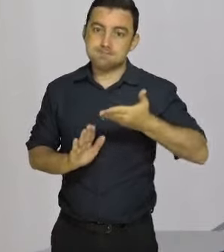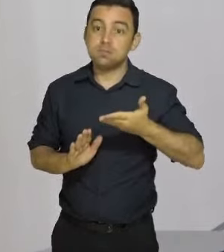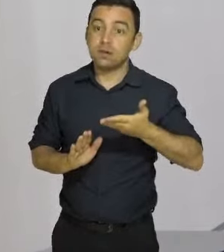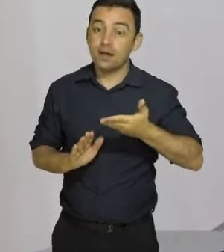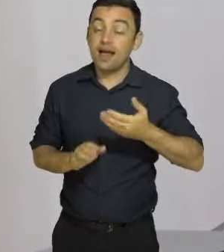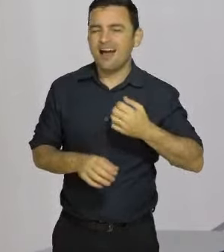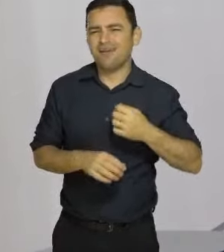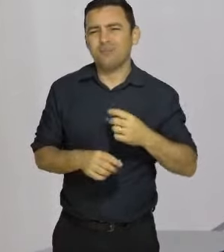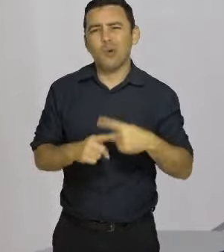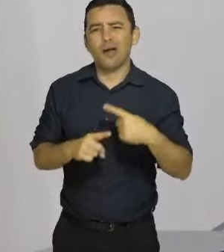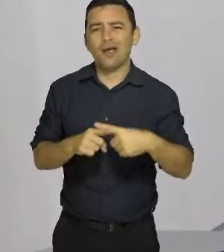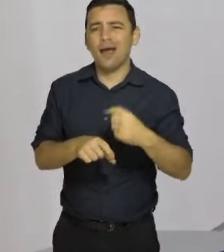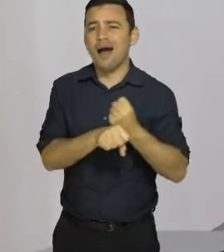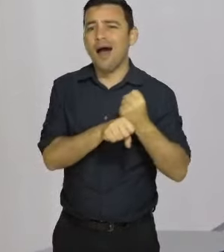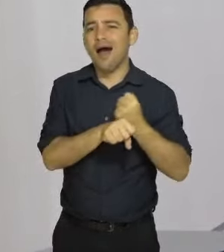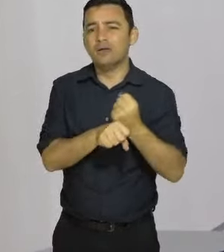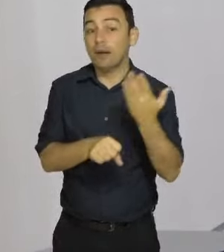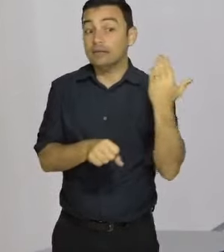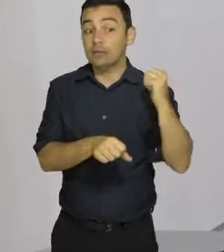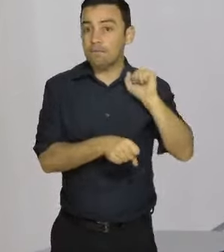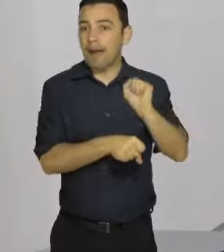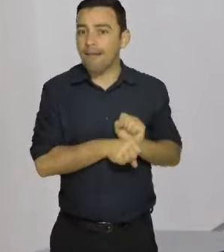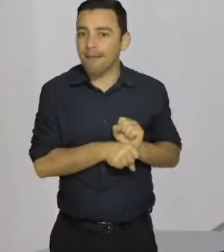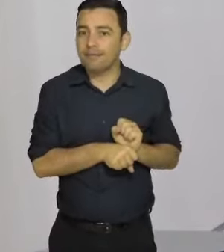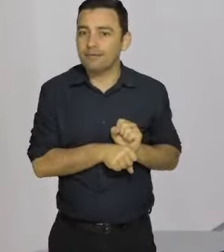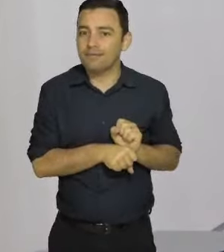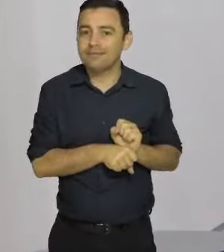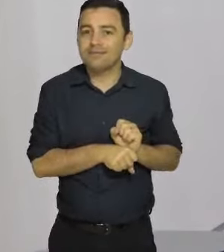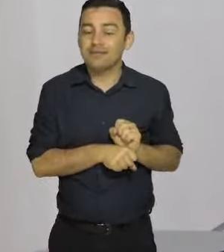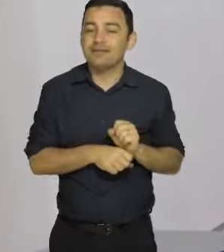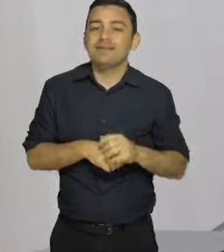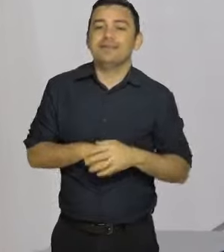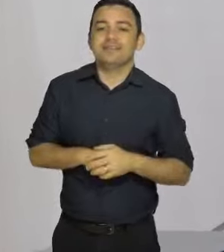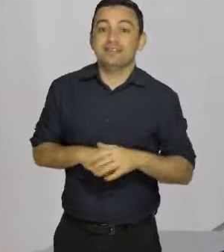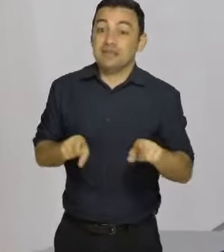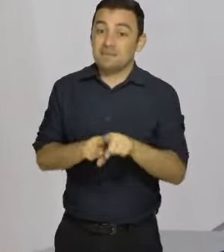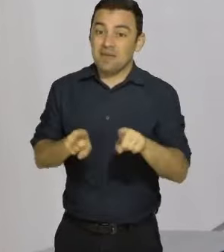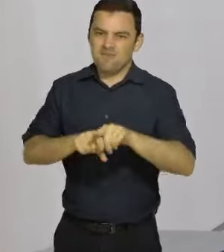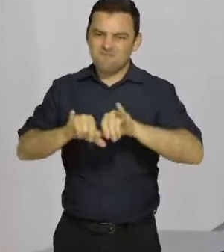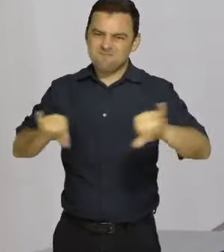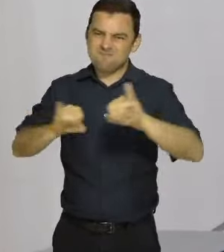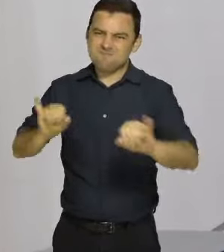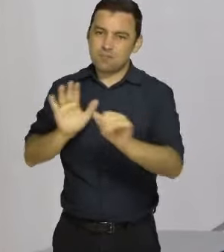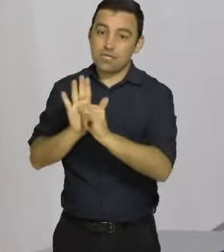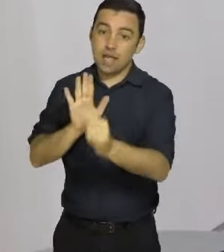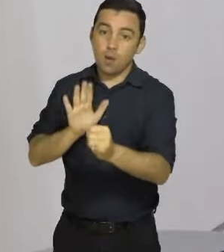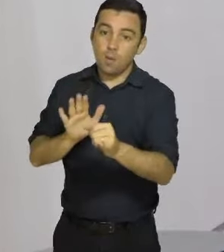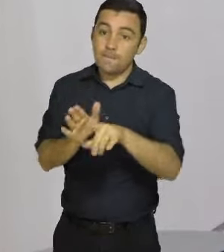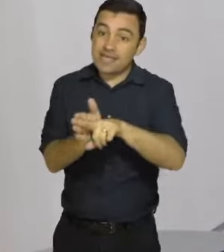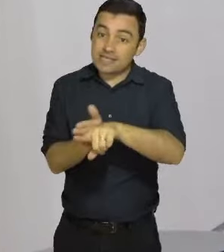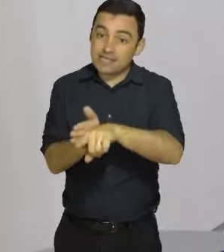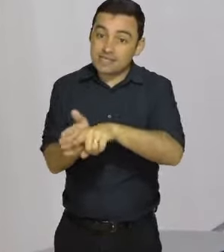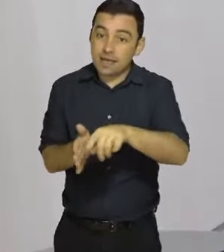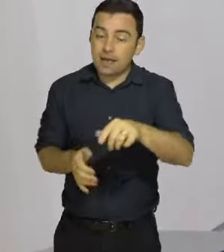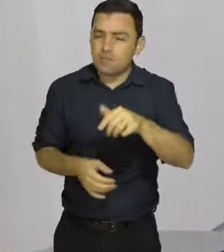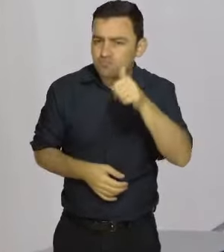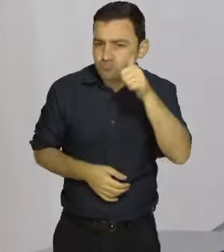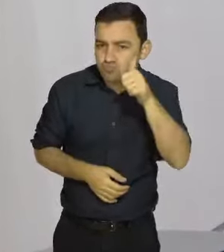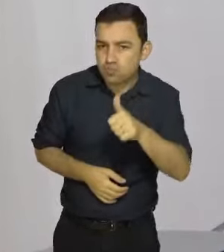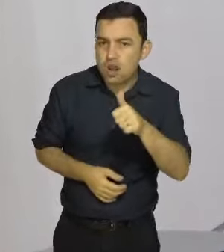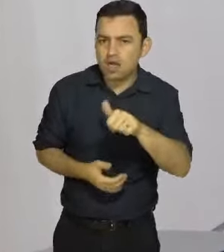anos de congelamento. Lançamento de editais de pesquisa para meninas e mulheres